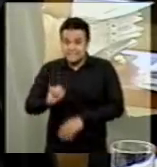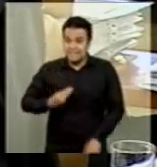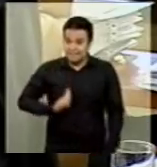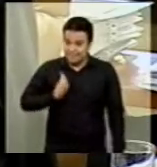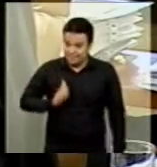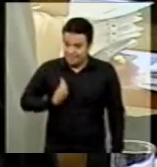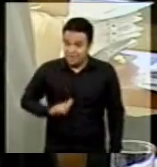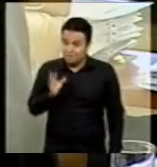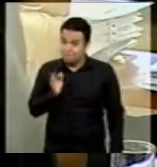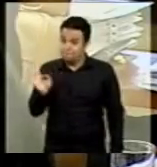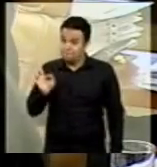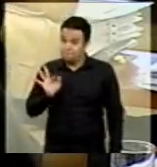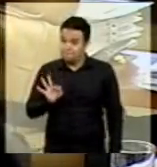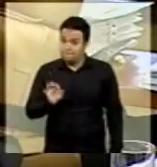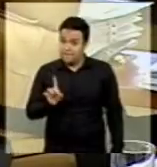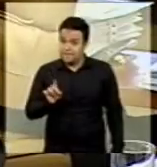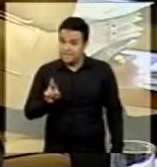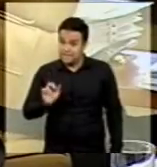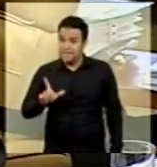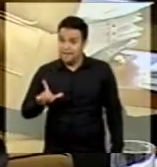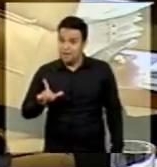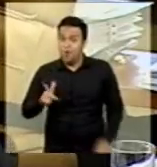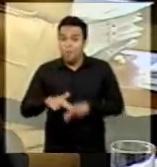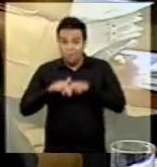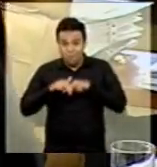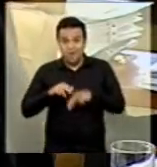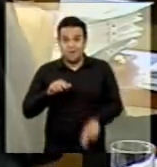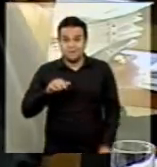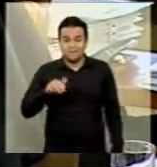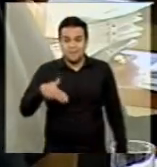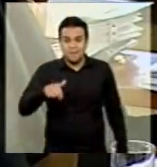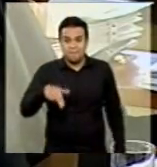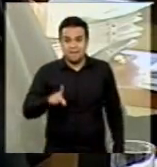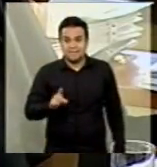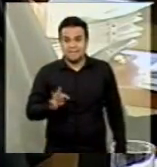o mandato e em função do mandato.